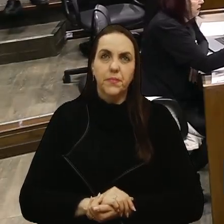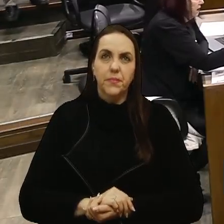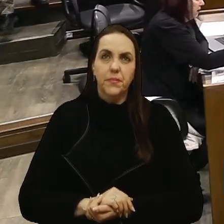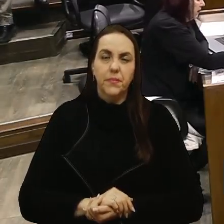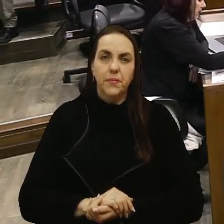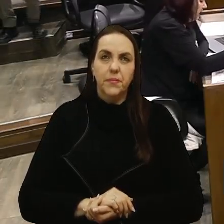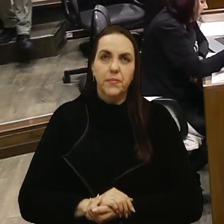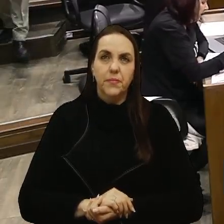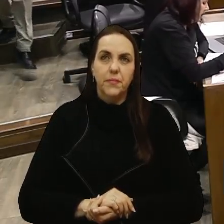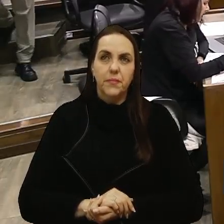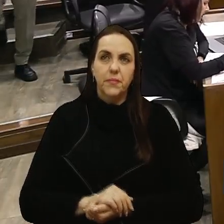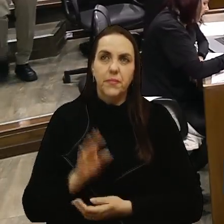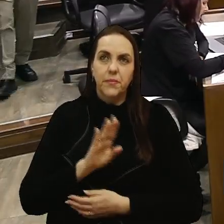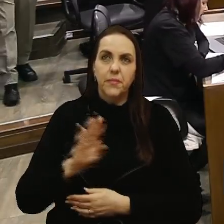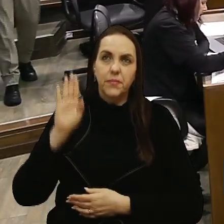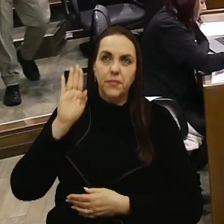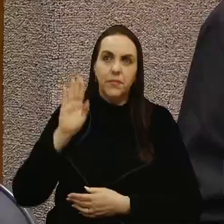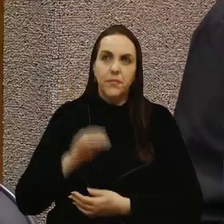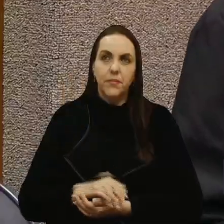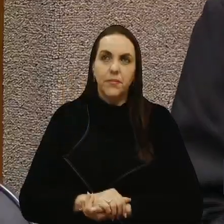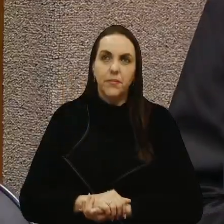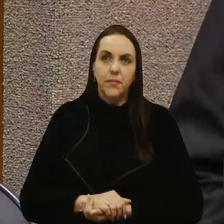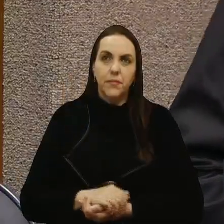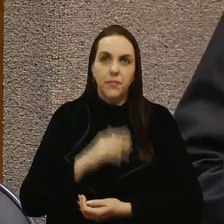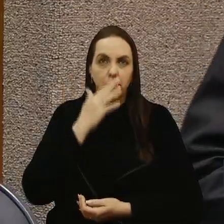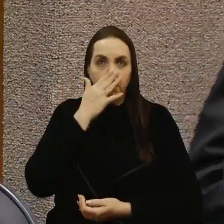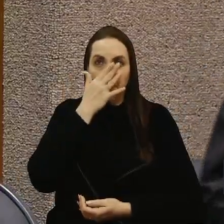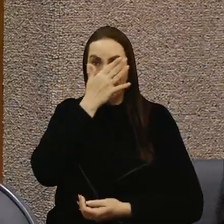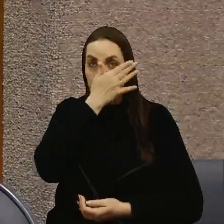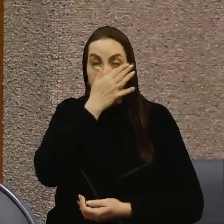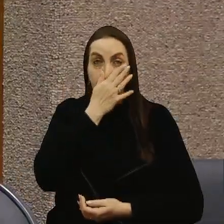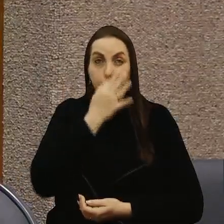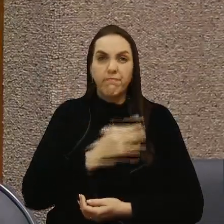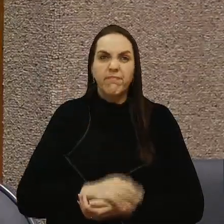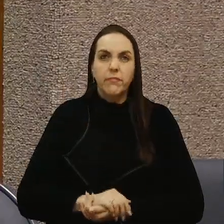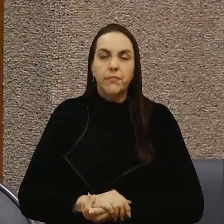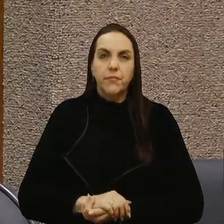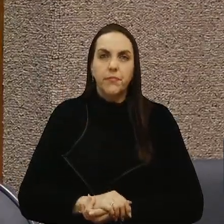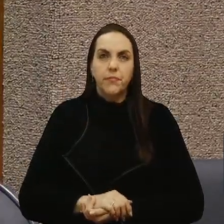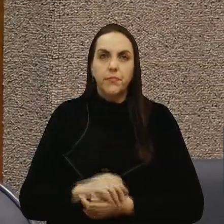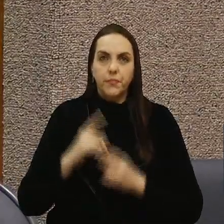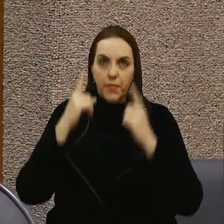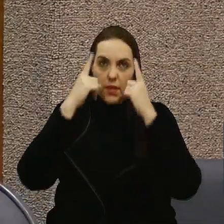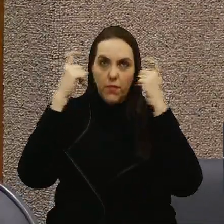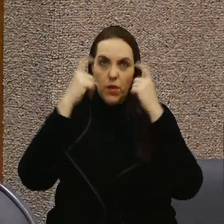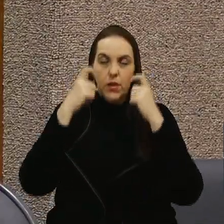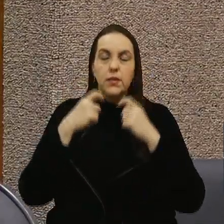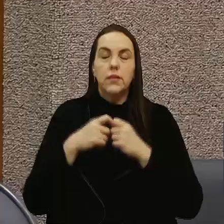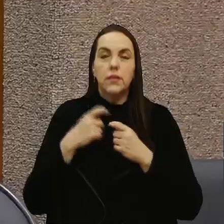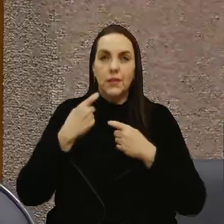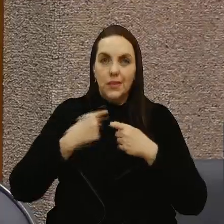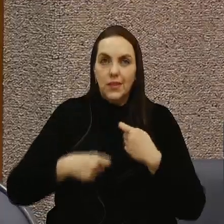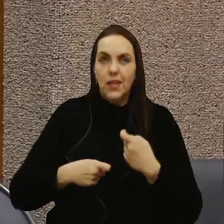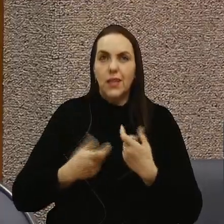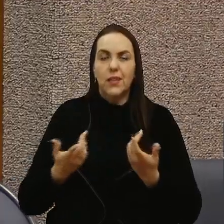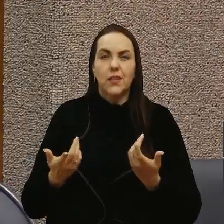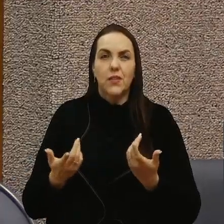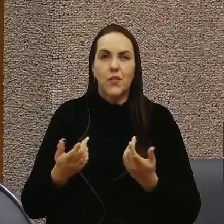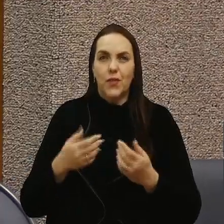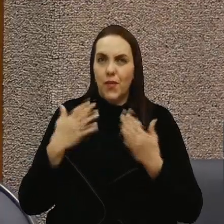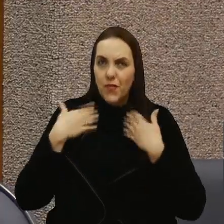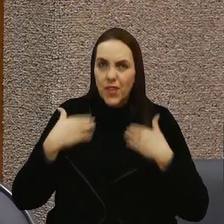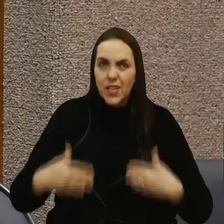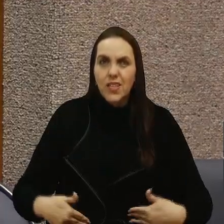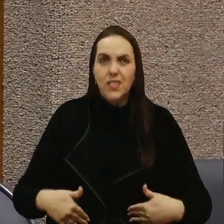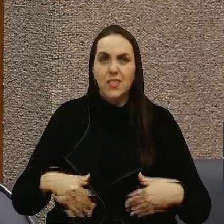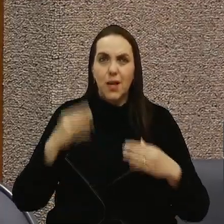Peço a palavra, presidente. Então, senhor presidente, violência sexual, física, psicológica, qualquer tipo de